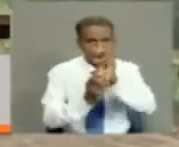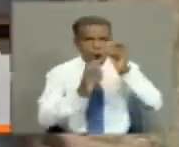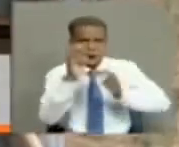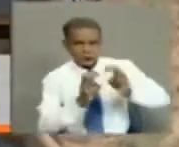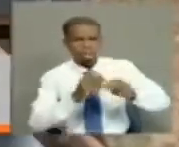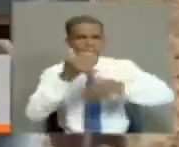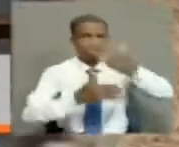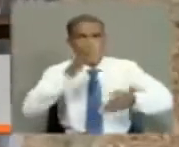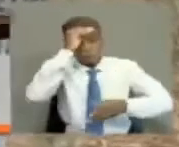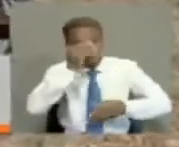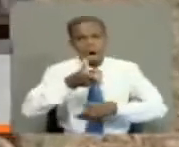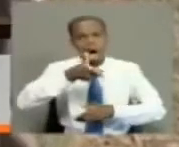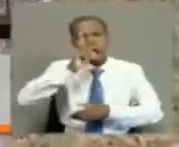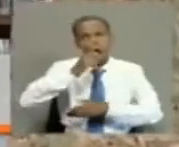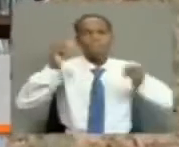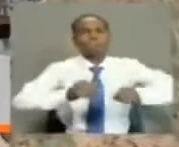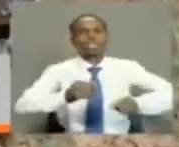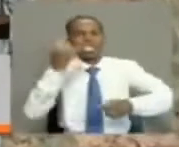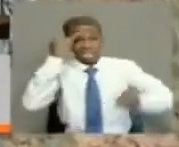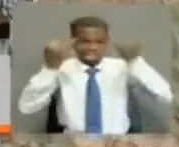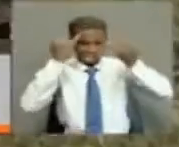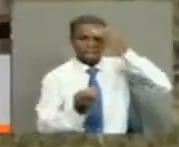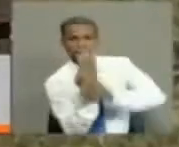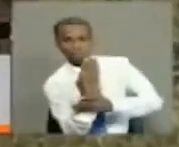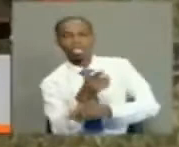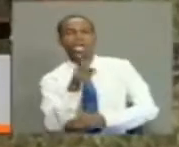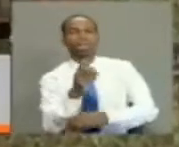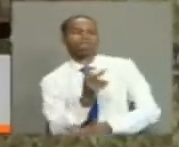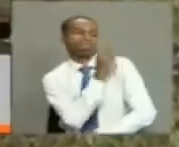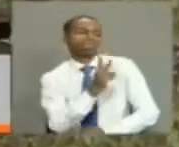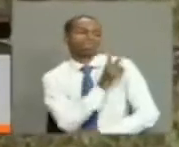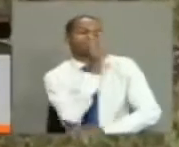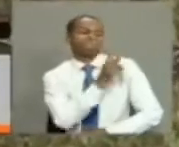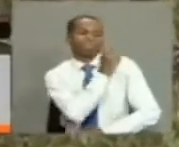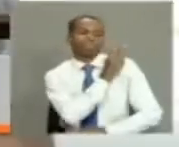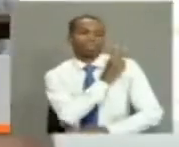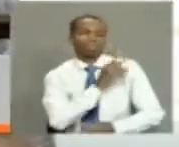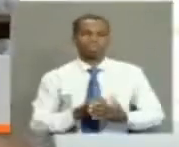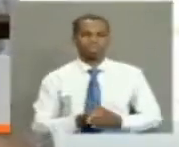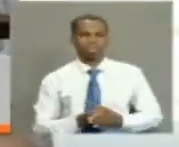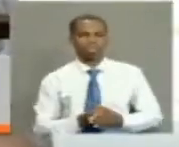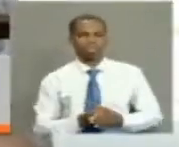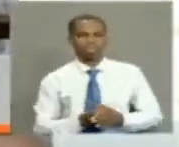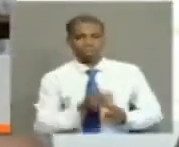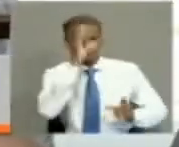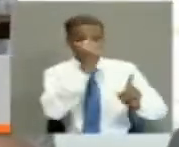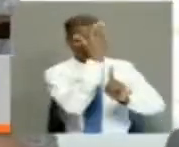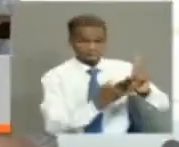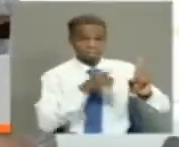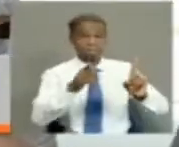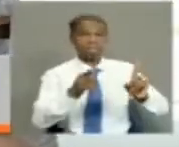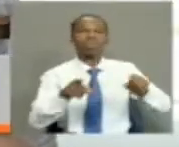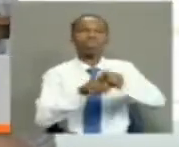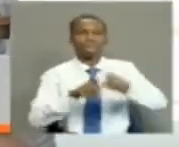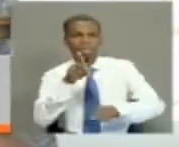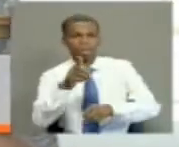desenvolvido pelo Instituto Superior Politécnico de Tecnologias e Ciências. Realizamos um estudo lá na